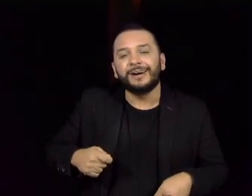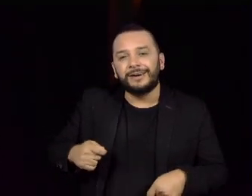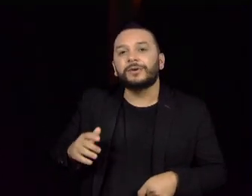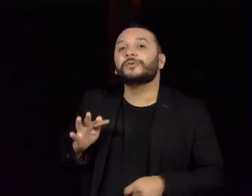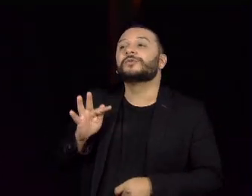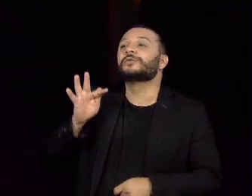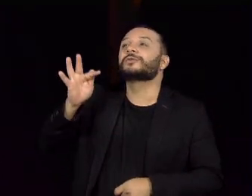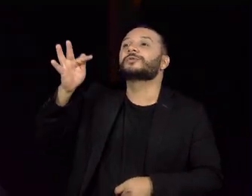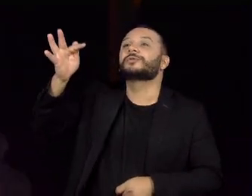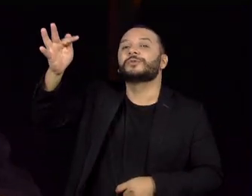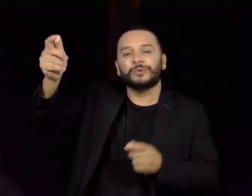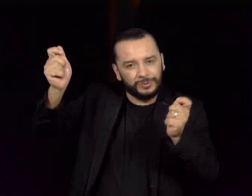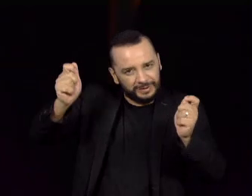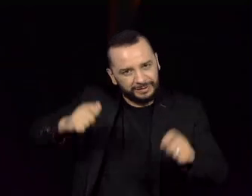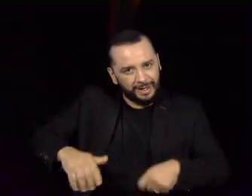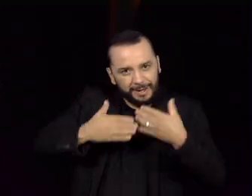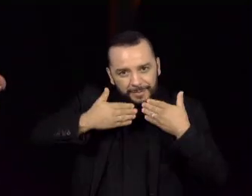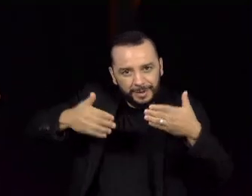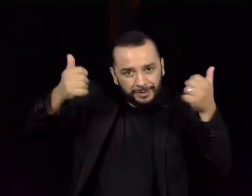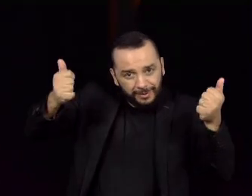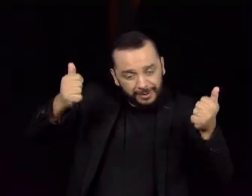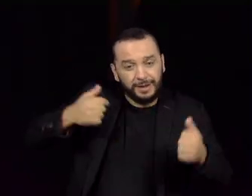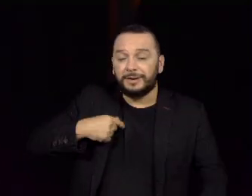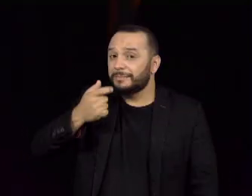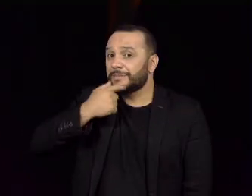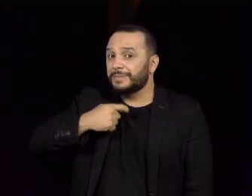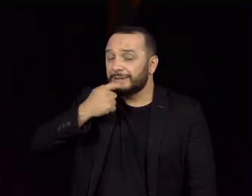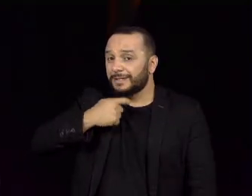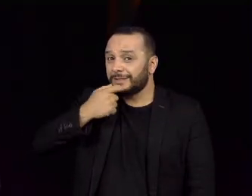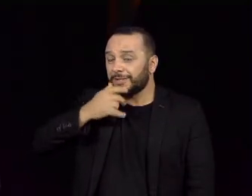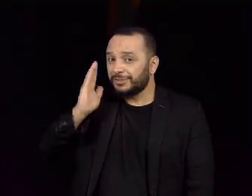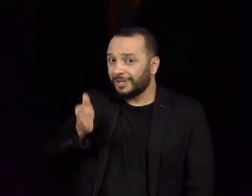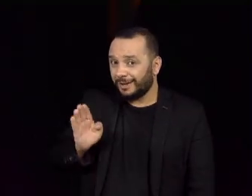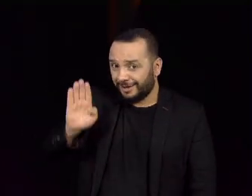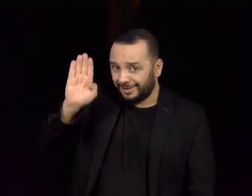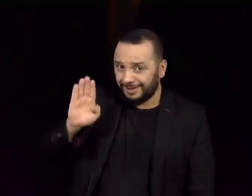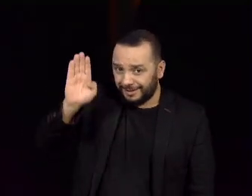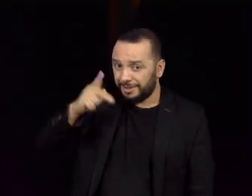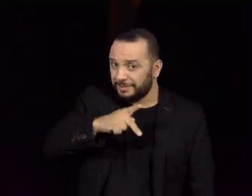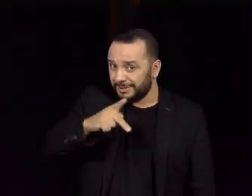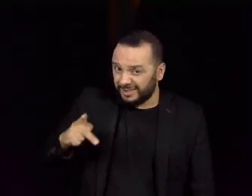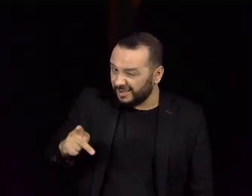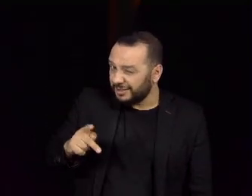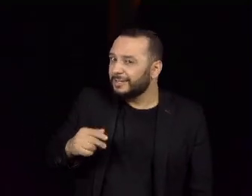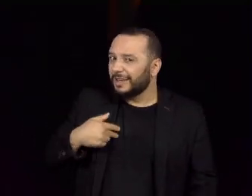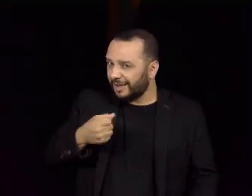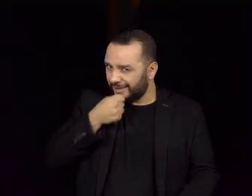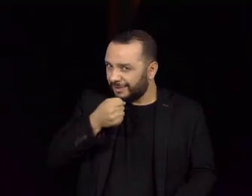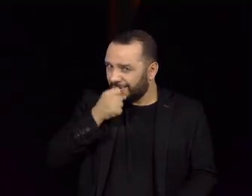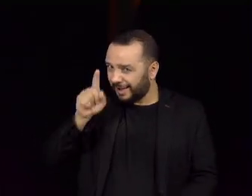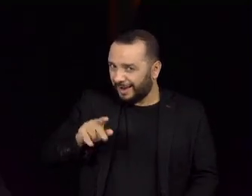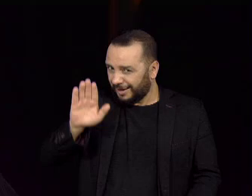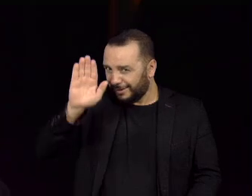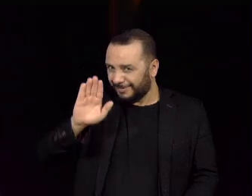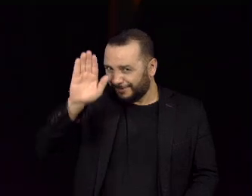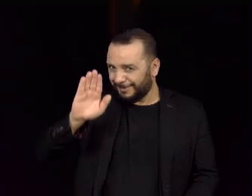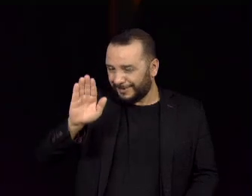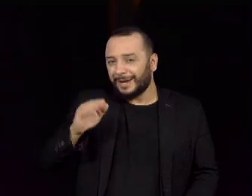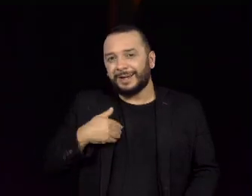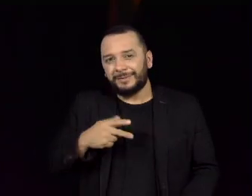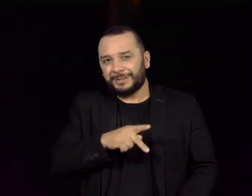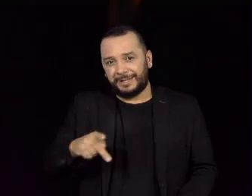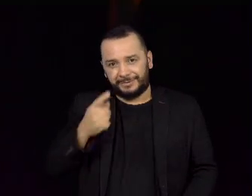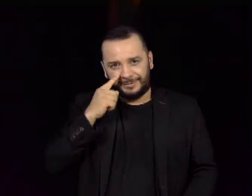futuro. Será que Mandetta já está candidato aqui? Será que essa entrevista faz parte da campanha? Questione na